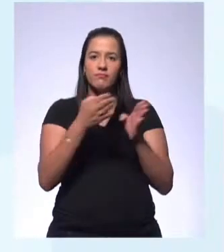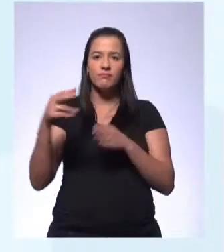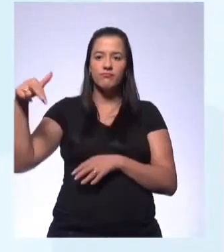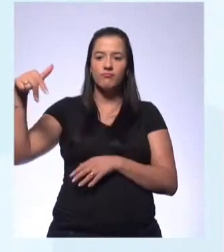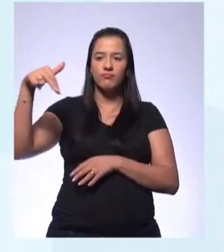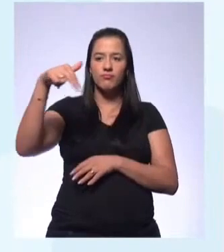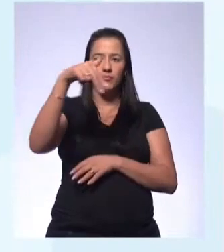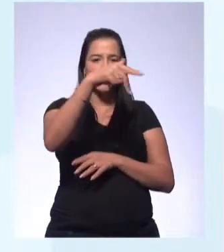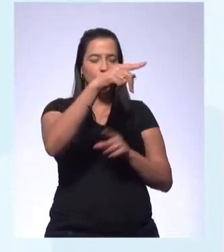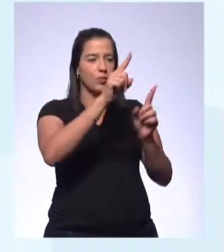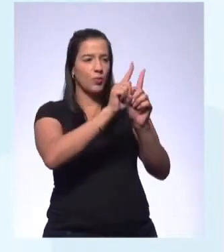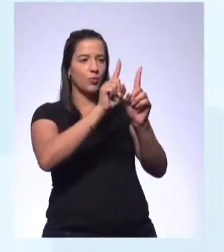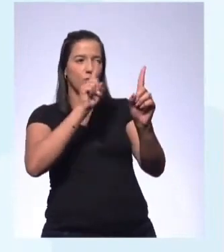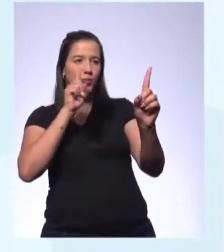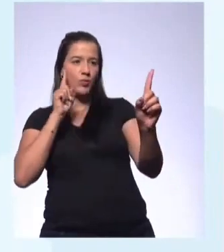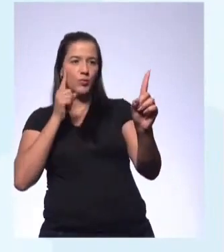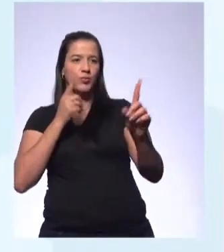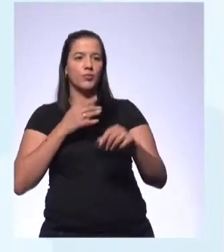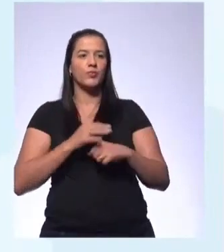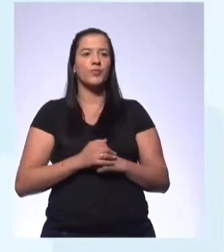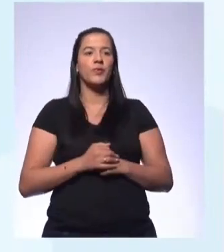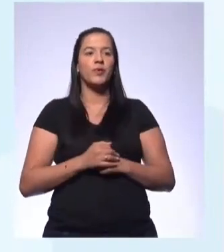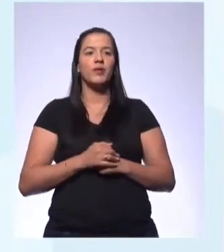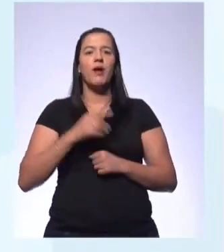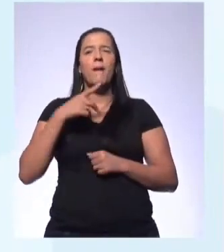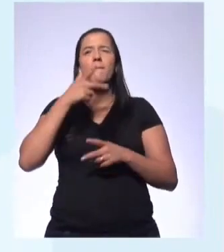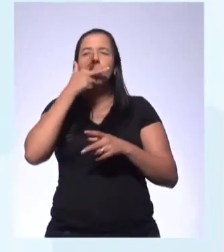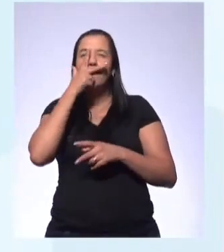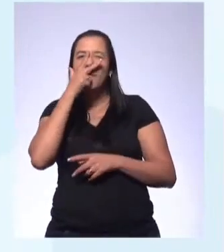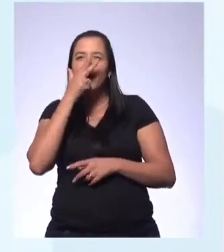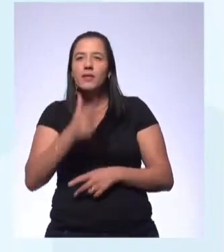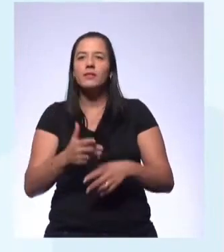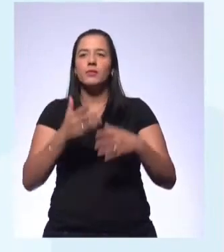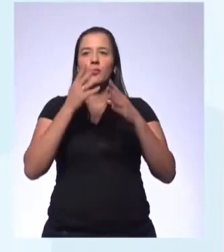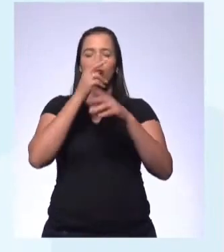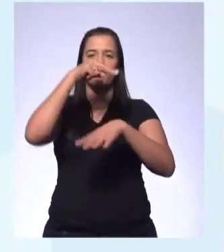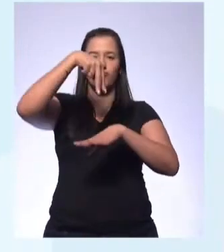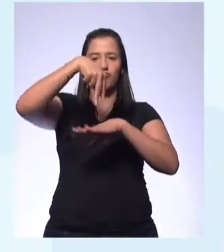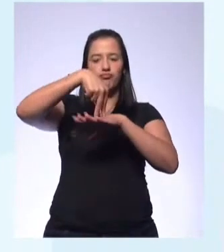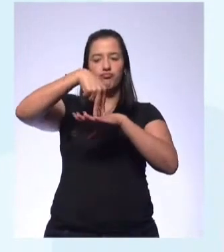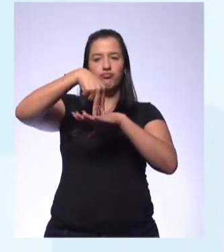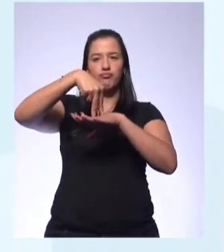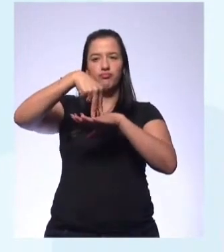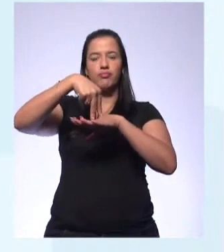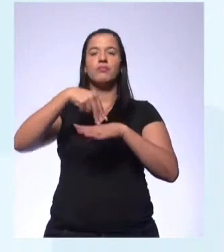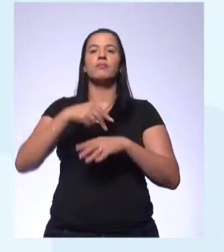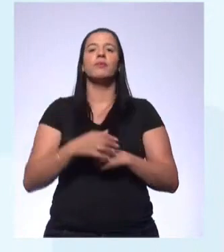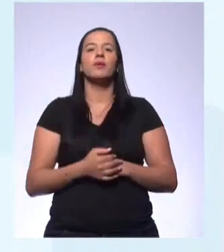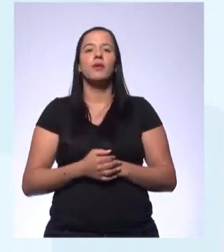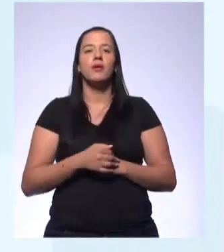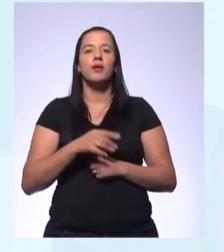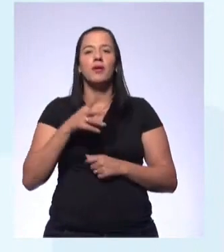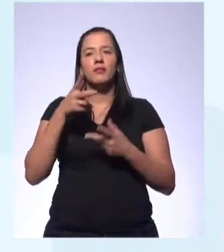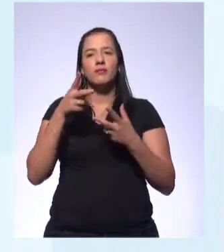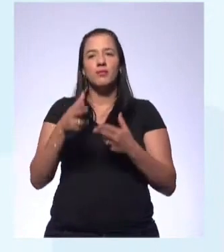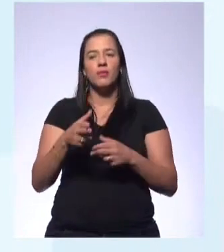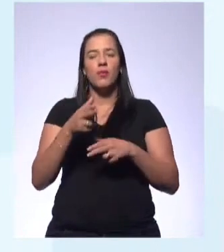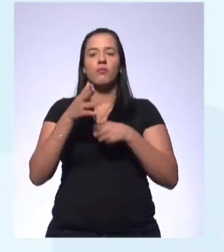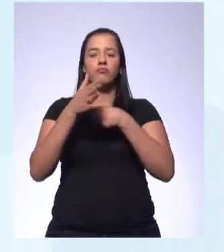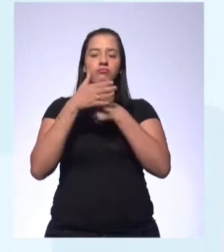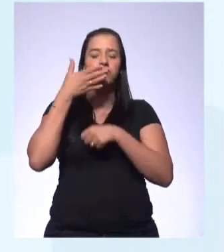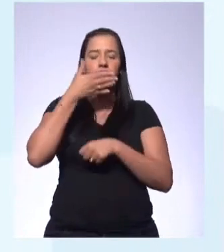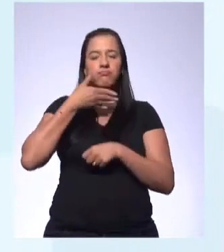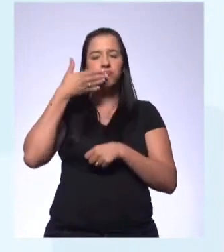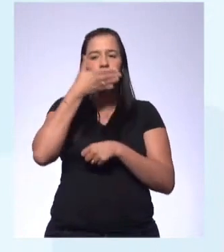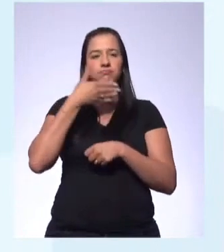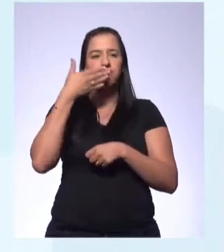longe de mim, distante, como uma estátua de ébano ambulante. Ias de luto, doce,